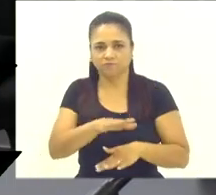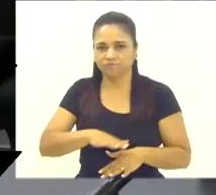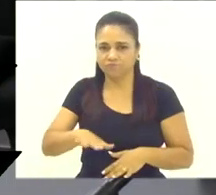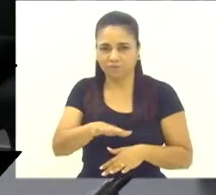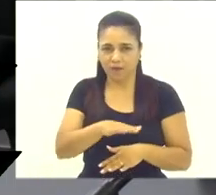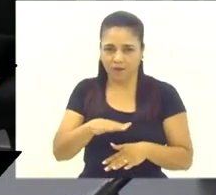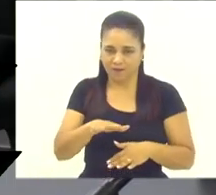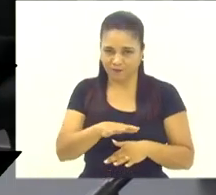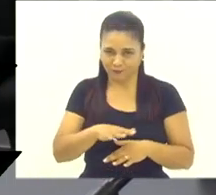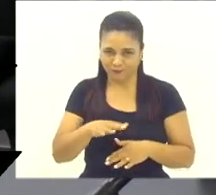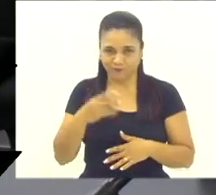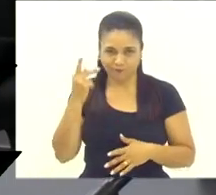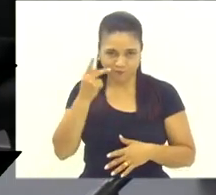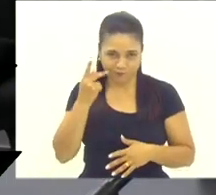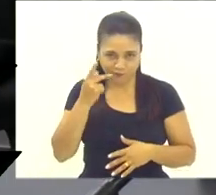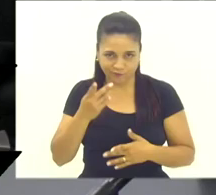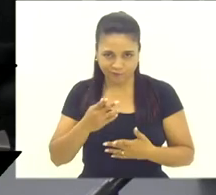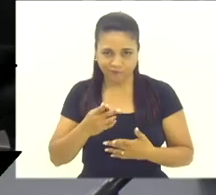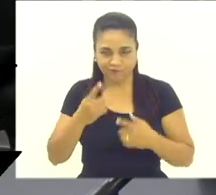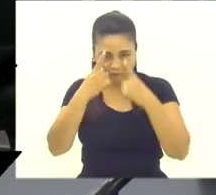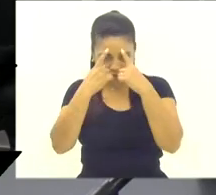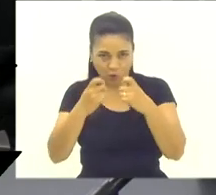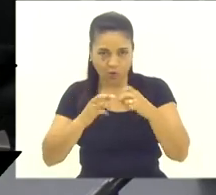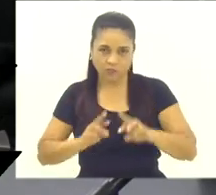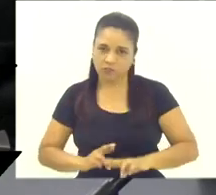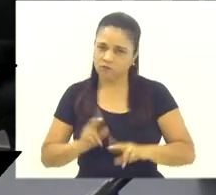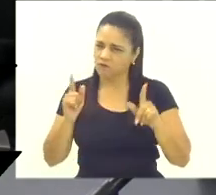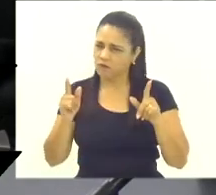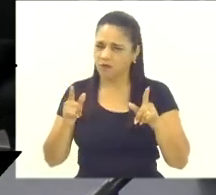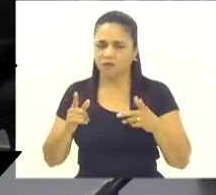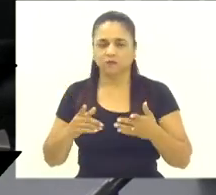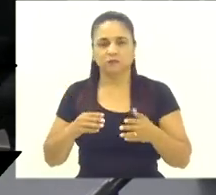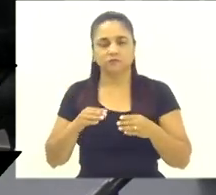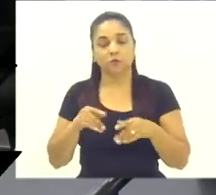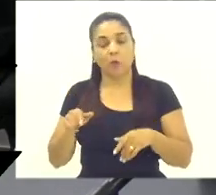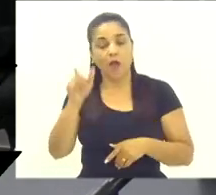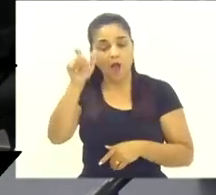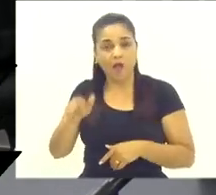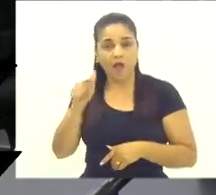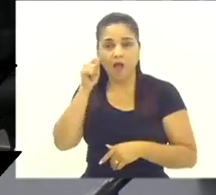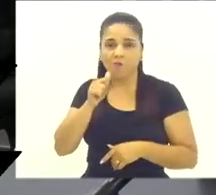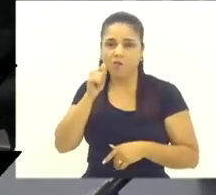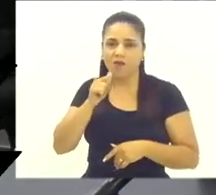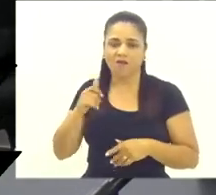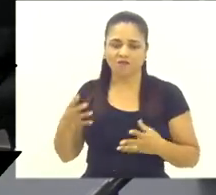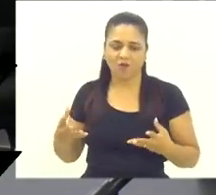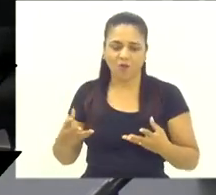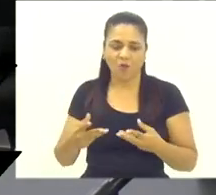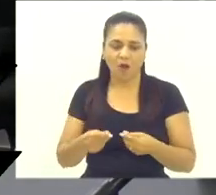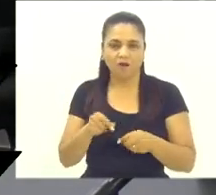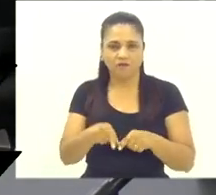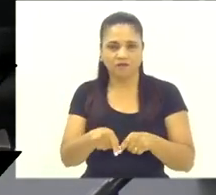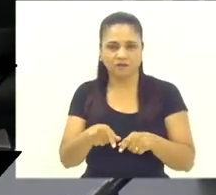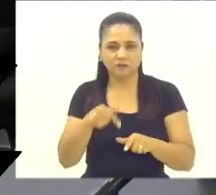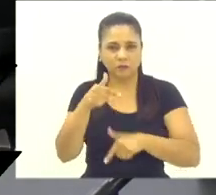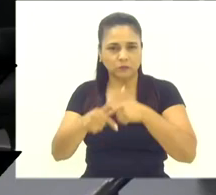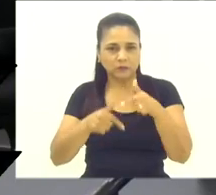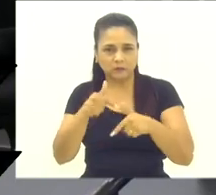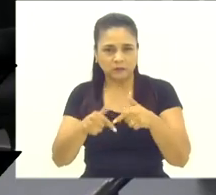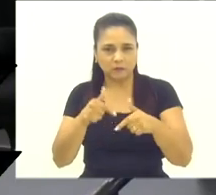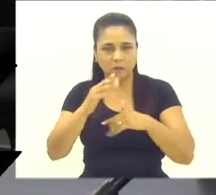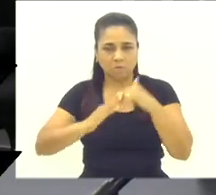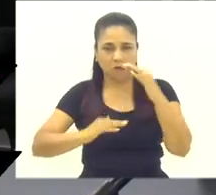tão nesse âmbito da desqualificação mas eu acho que no âmbito da do